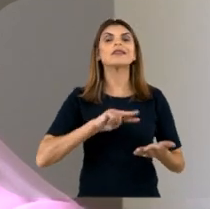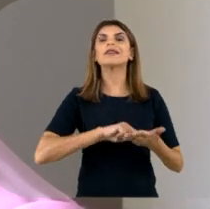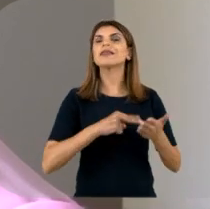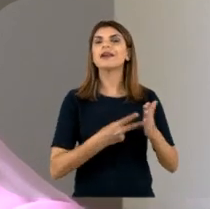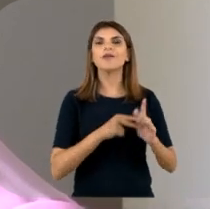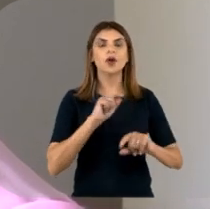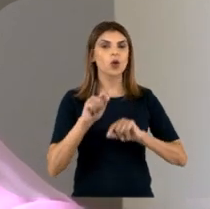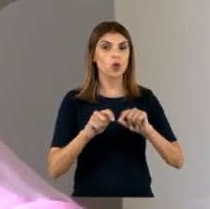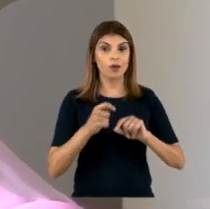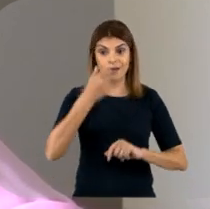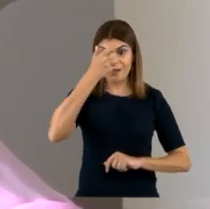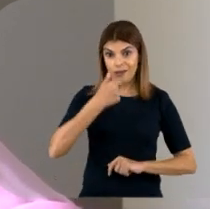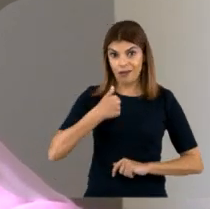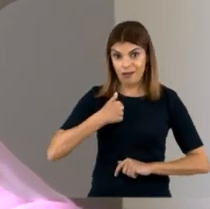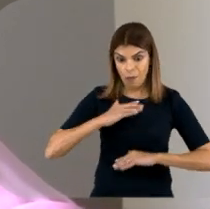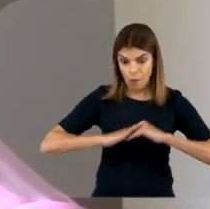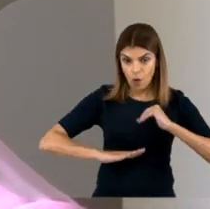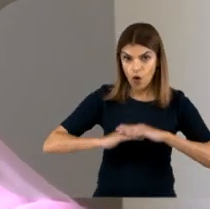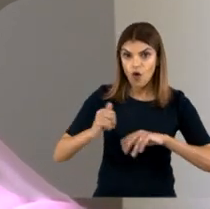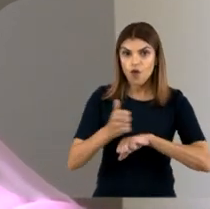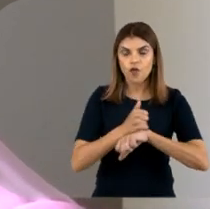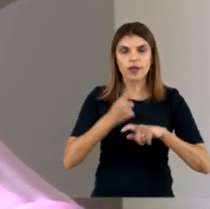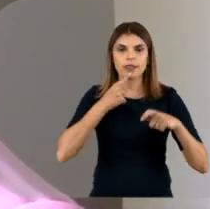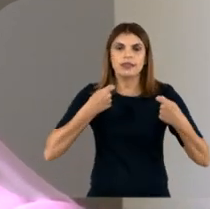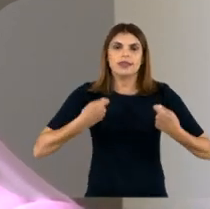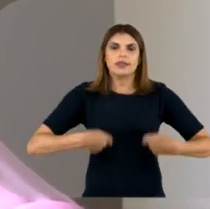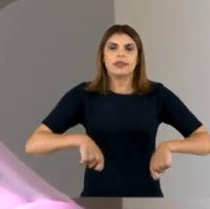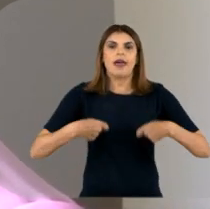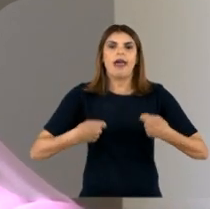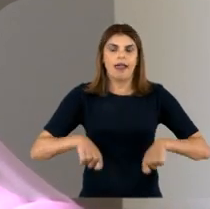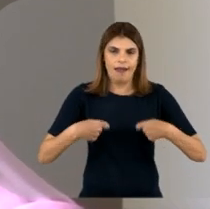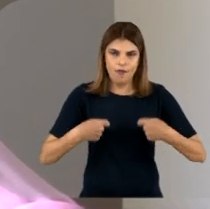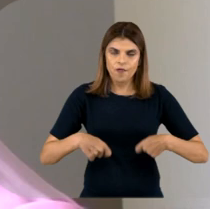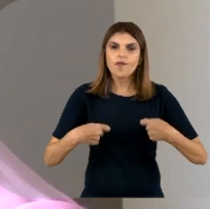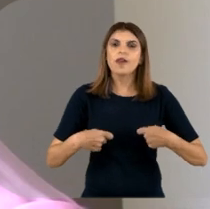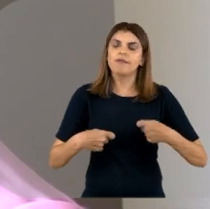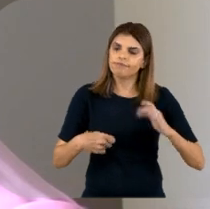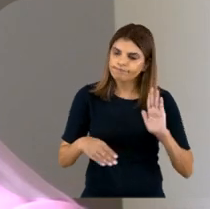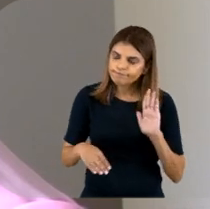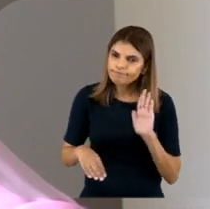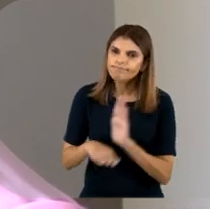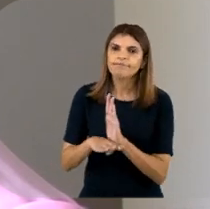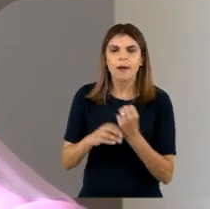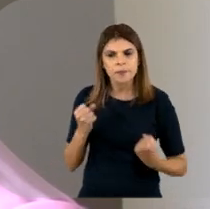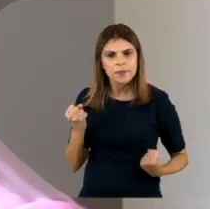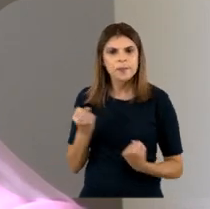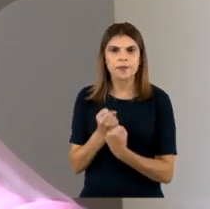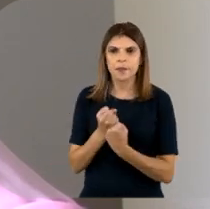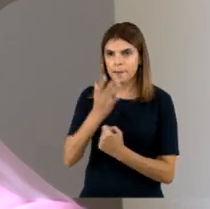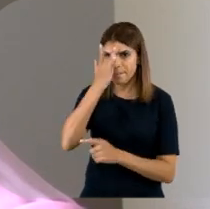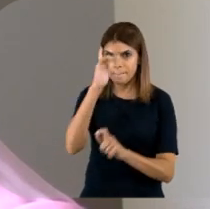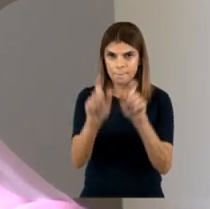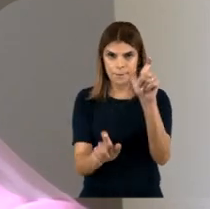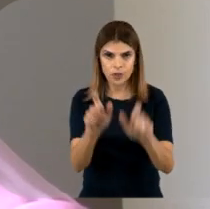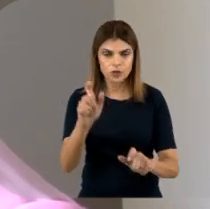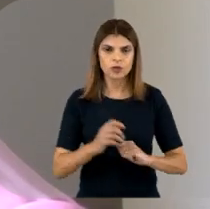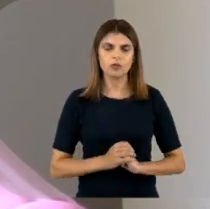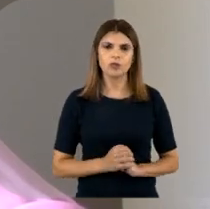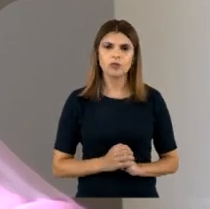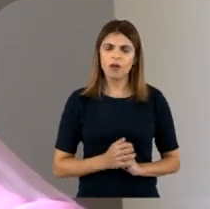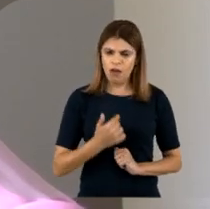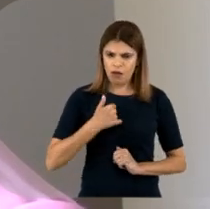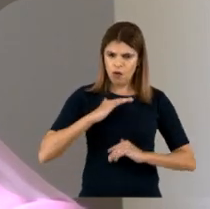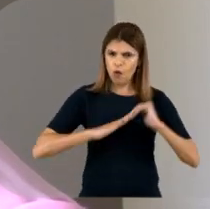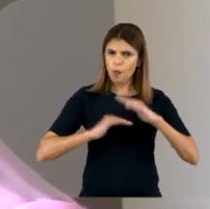isso significa que há um dever do profissional de saúde de amparar essas pessoas. Como